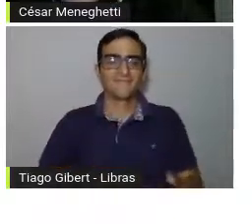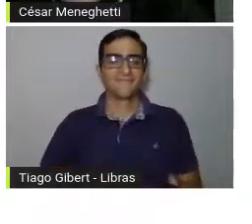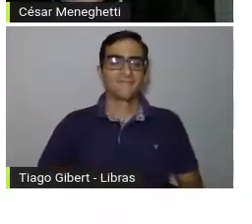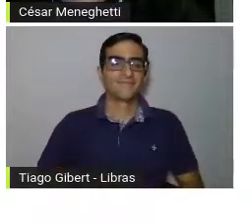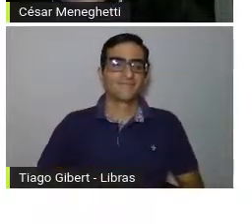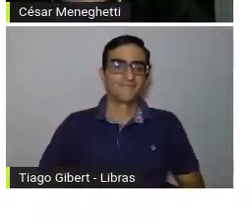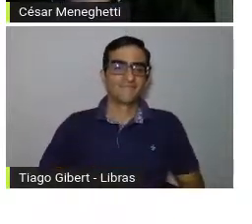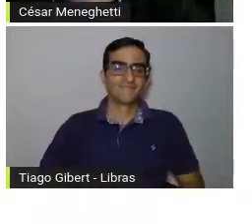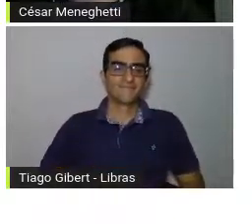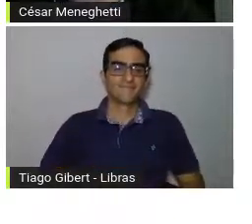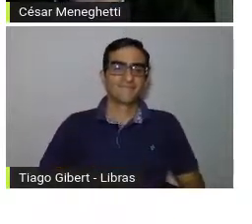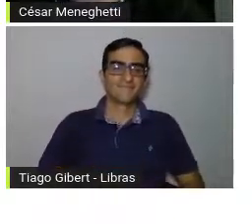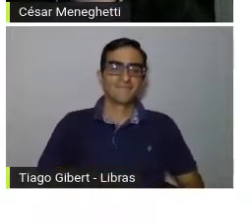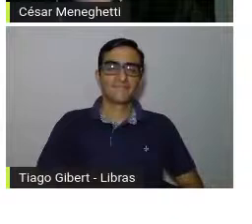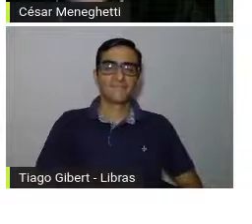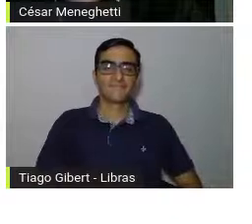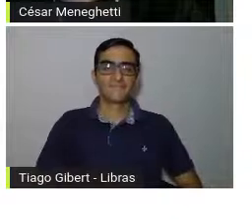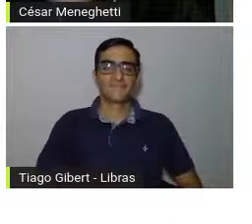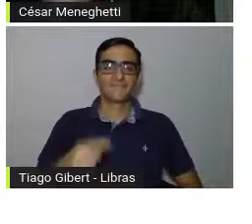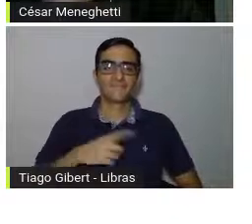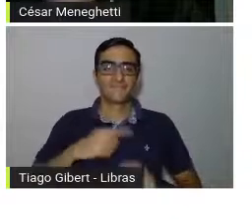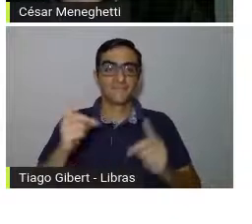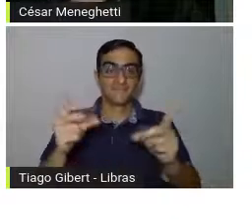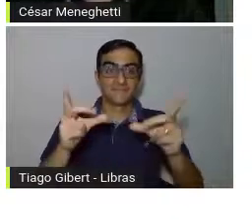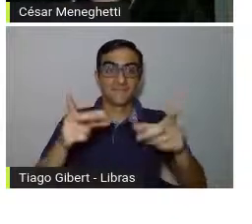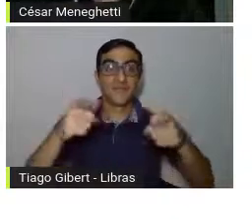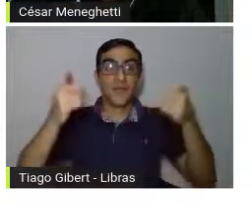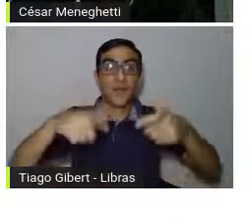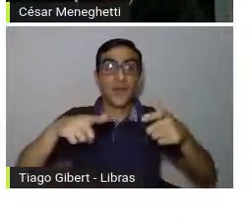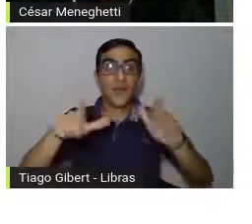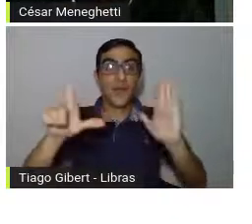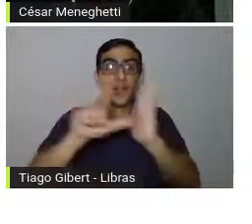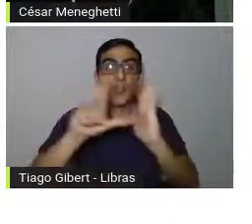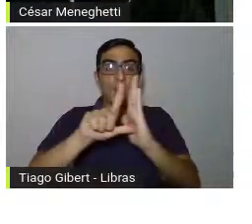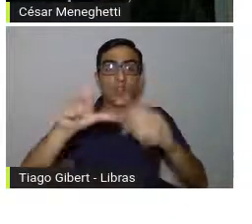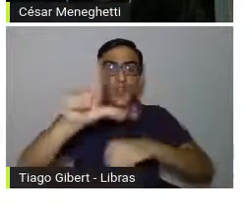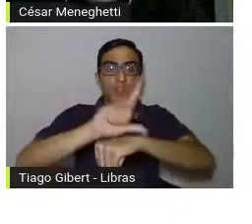E que vendem Amazon, se vocês quiserem.